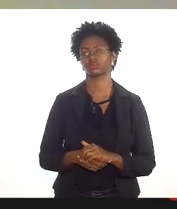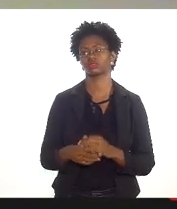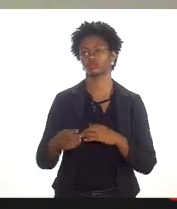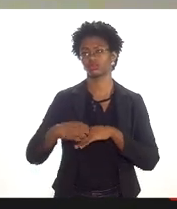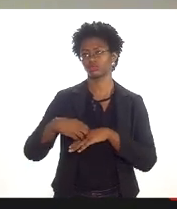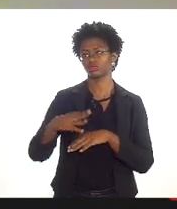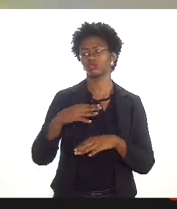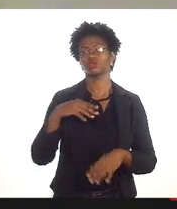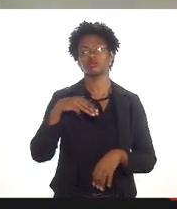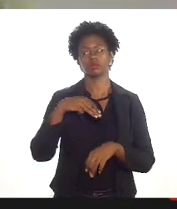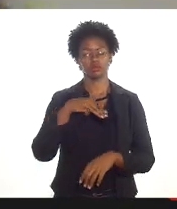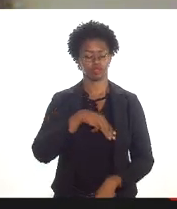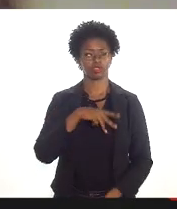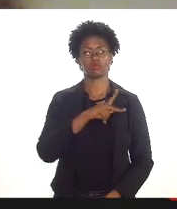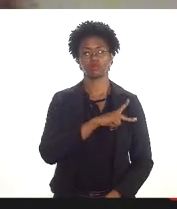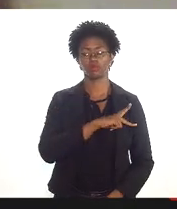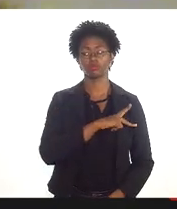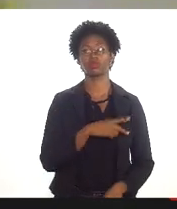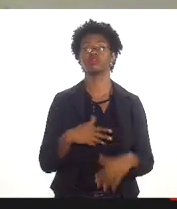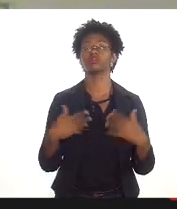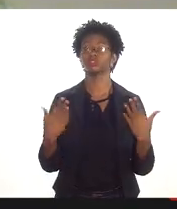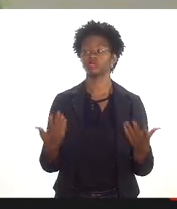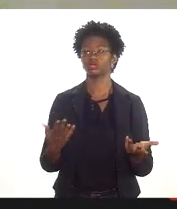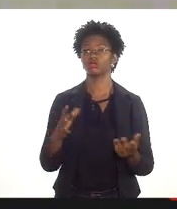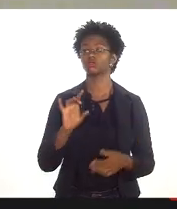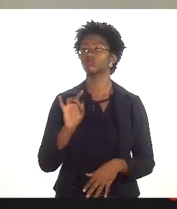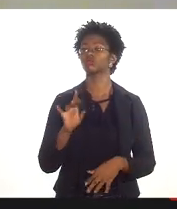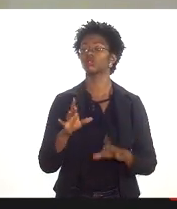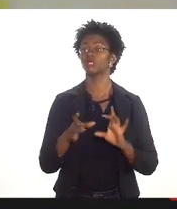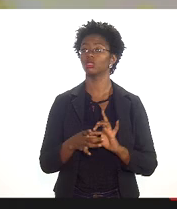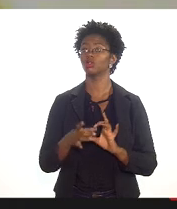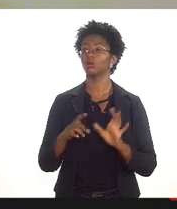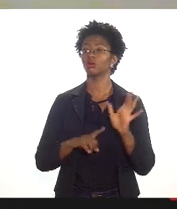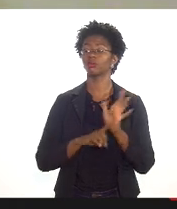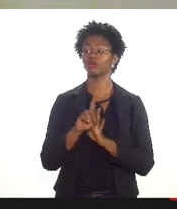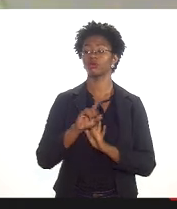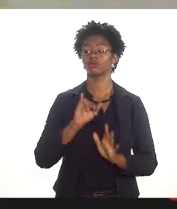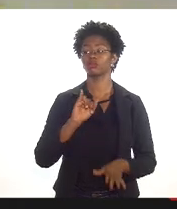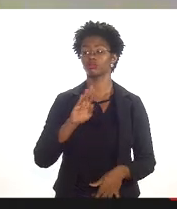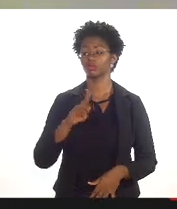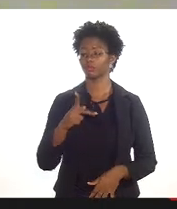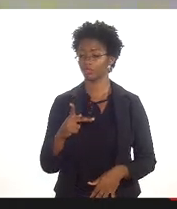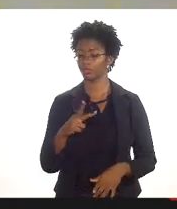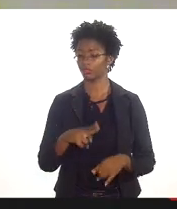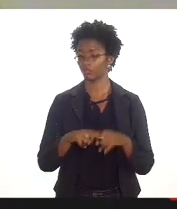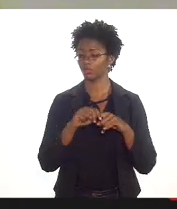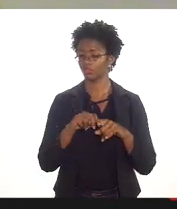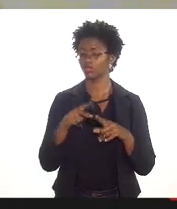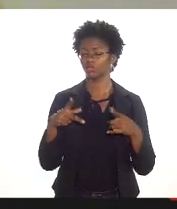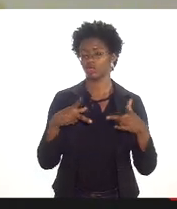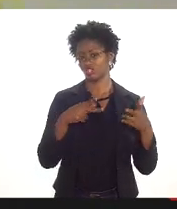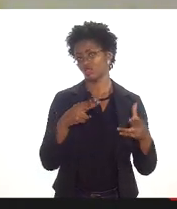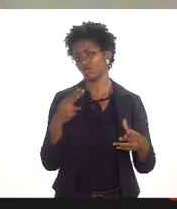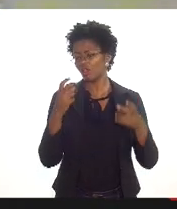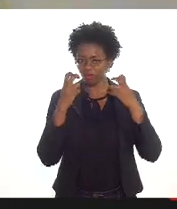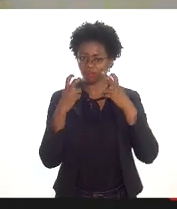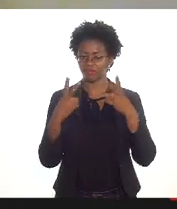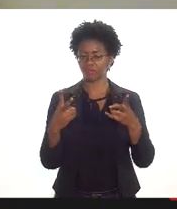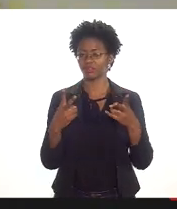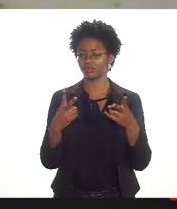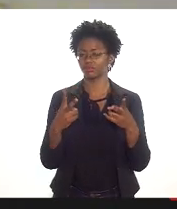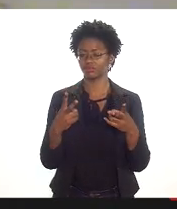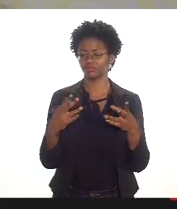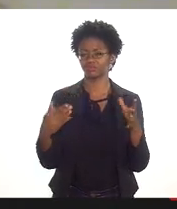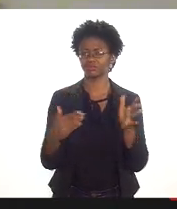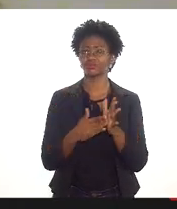Público Federal. E eu quero deixar aqui, então, uma pergunta só para o IBP, porque, como a gente tem visto